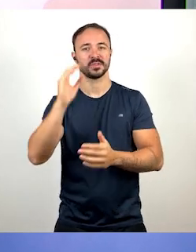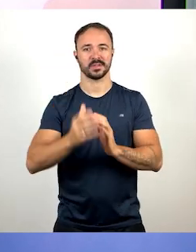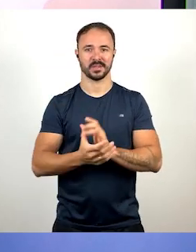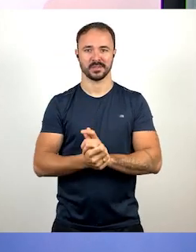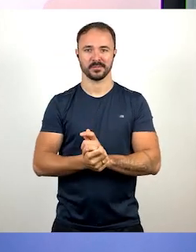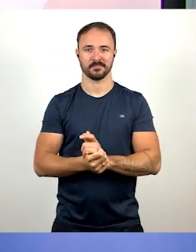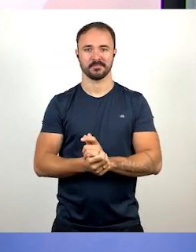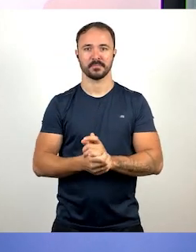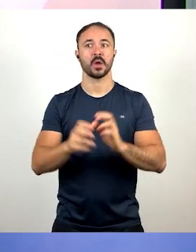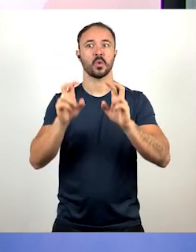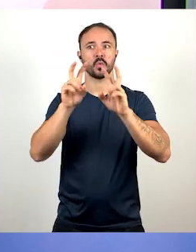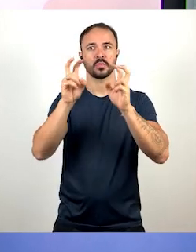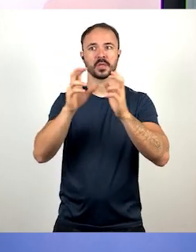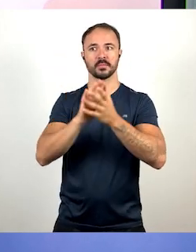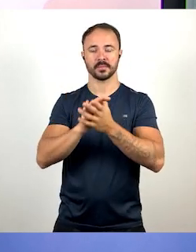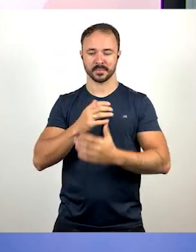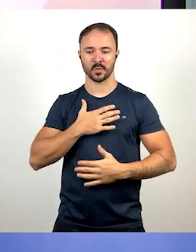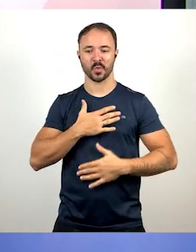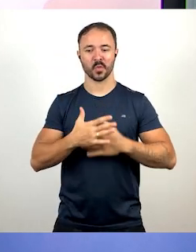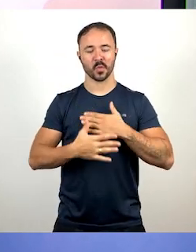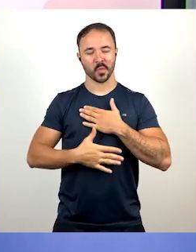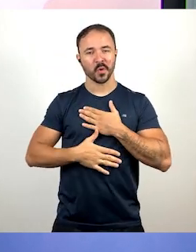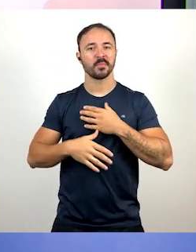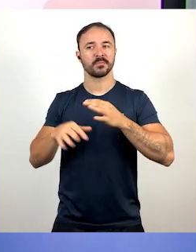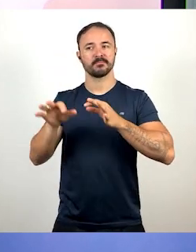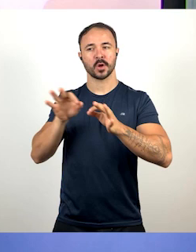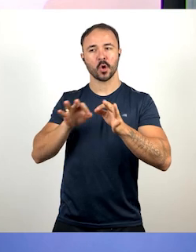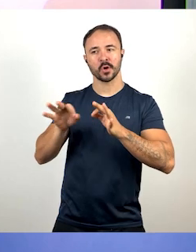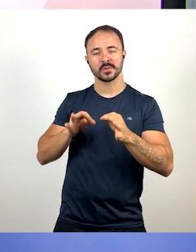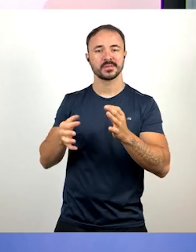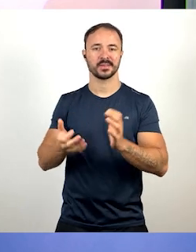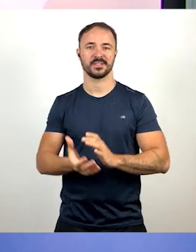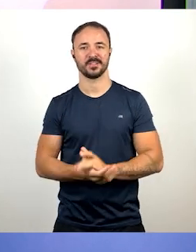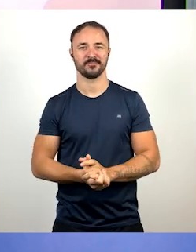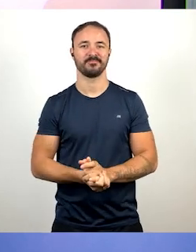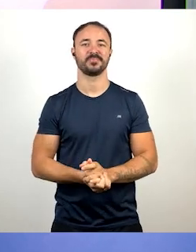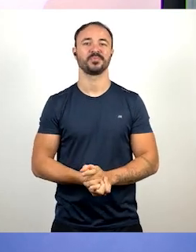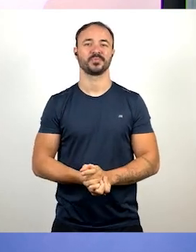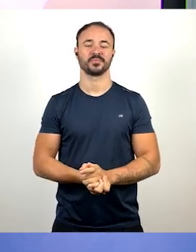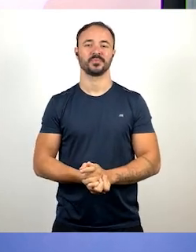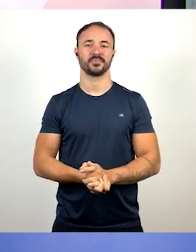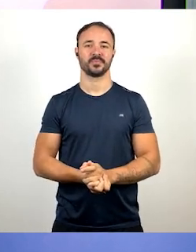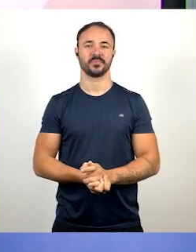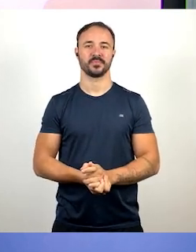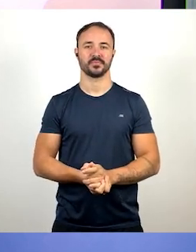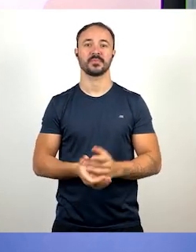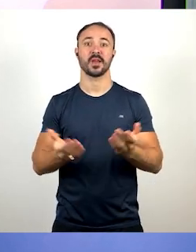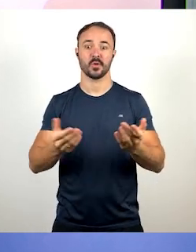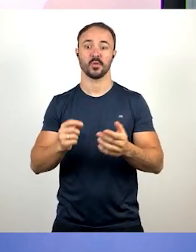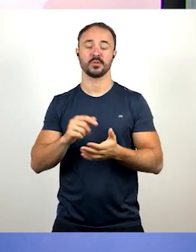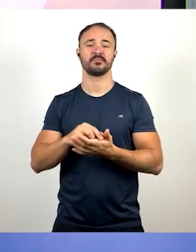sobre anatomia e fisiologia humana, nessa aula, no caso, com o sistema